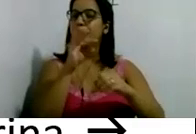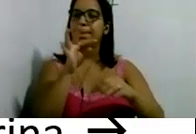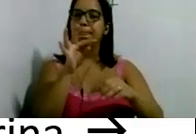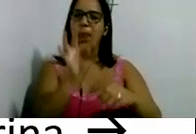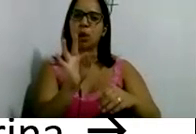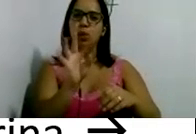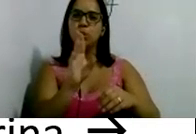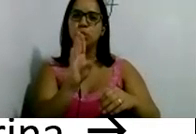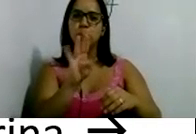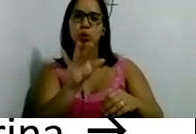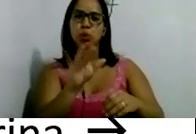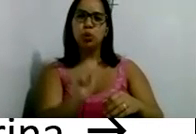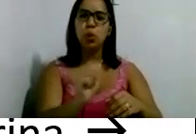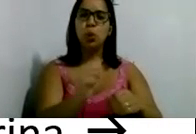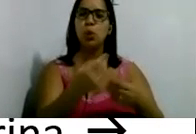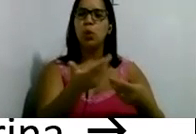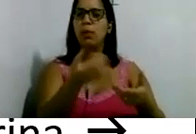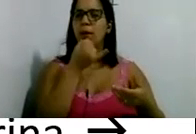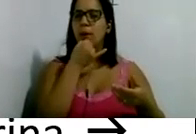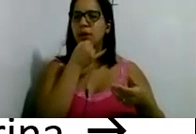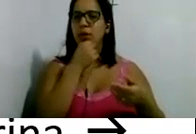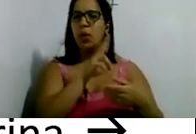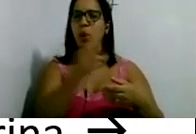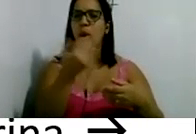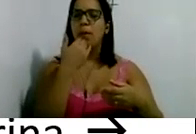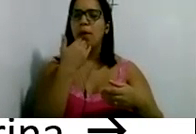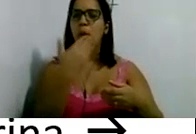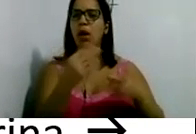peritoneal ou então naquela região tubária.